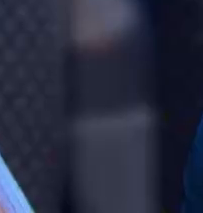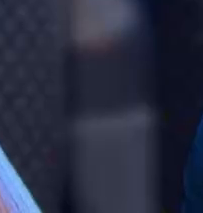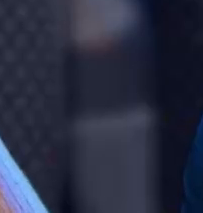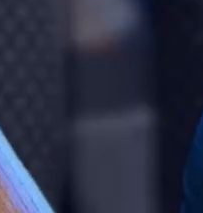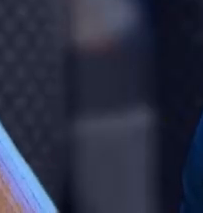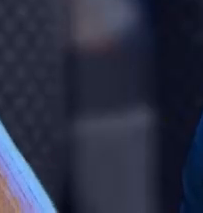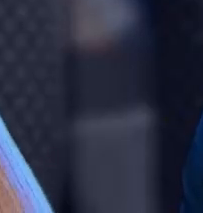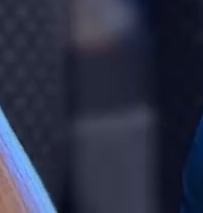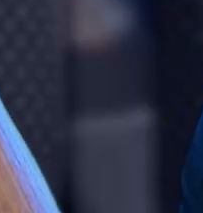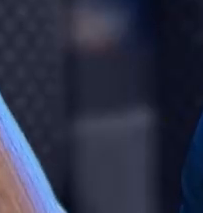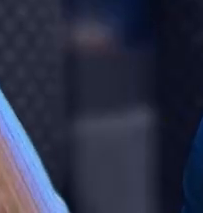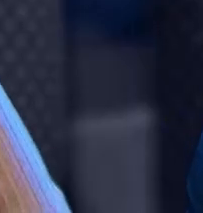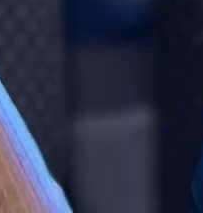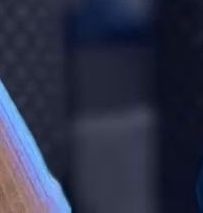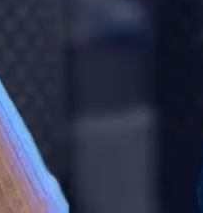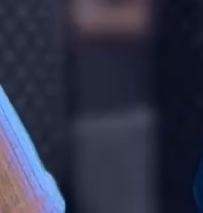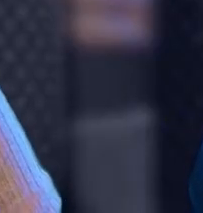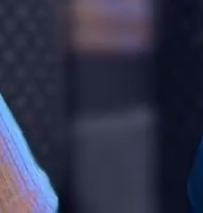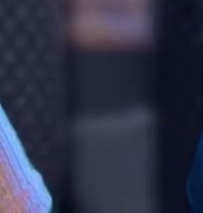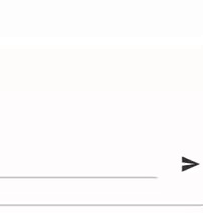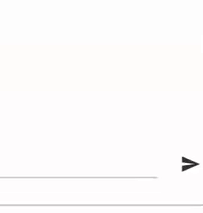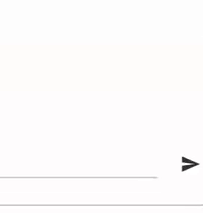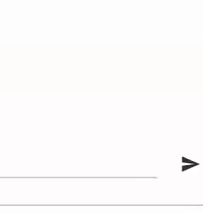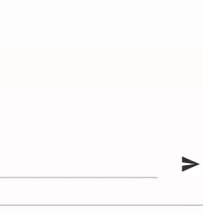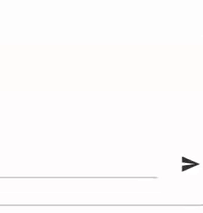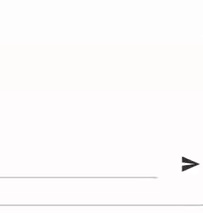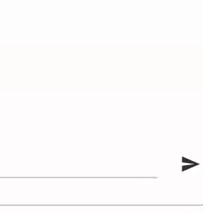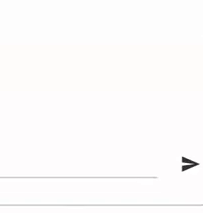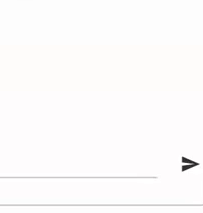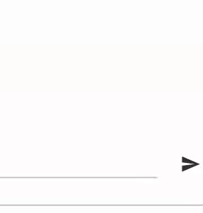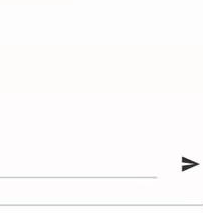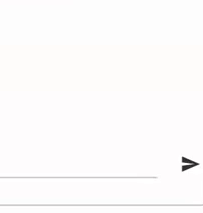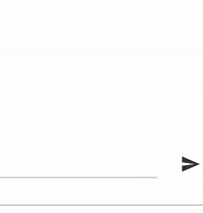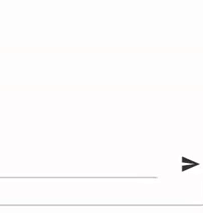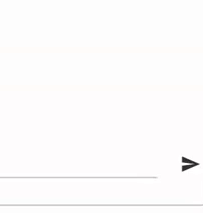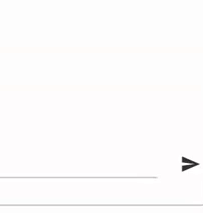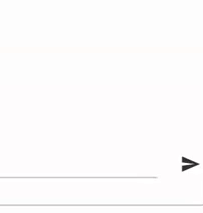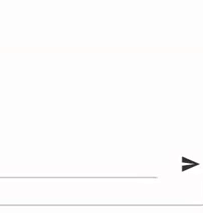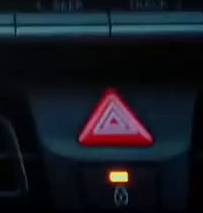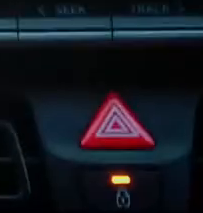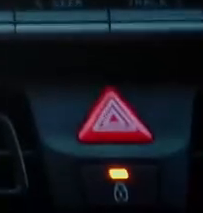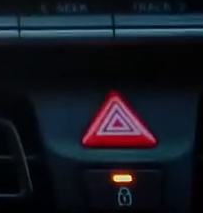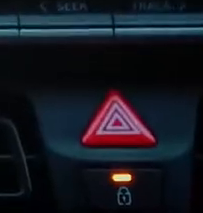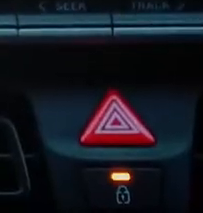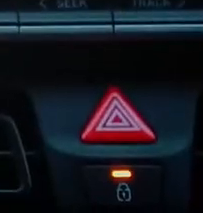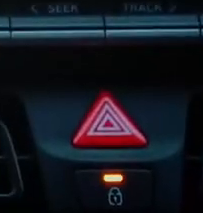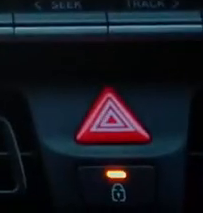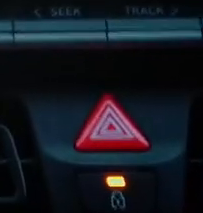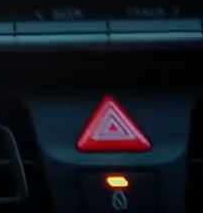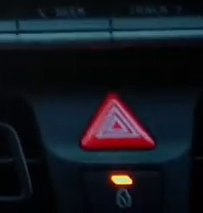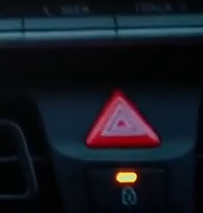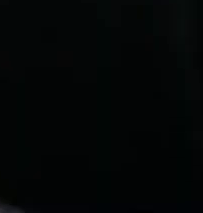elas expandindo as diferentes formas de contar e ouvir